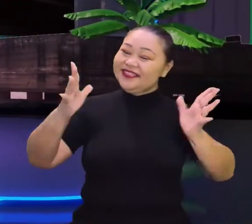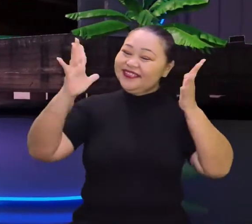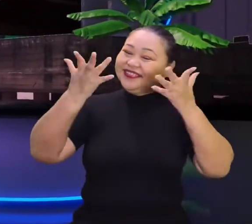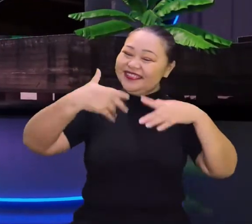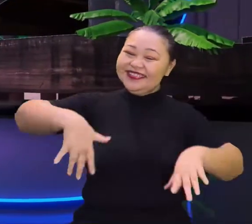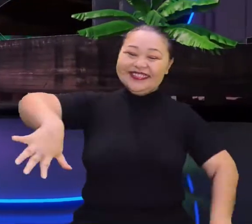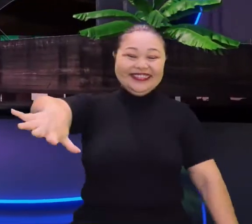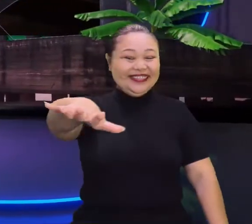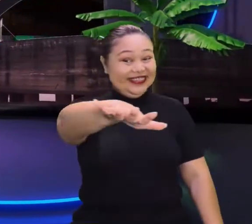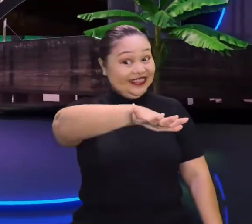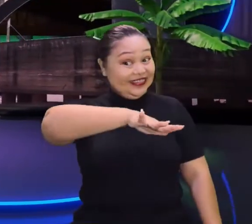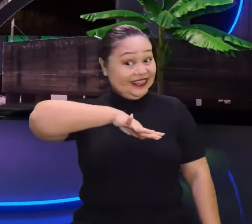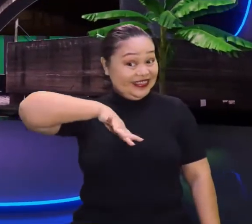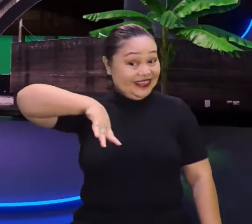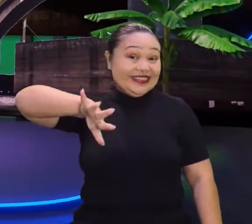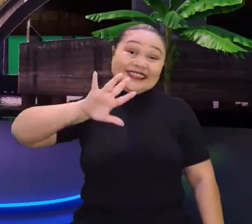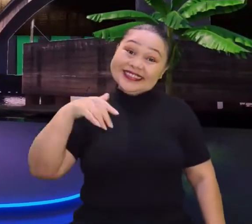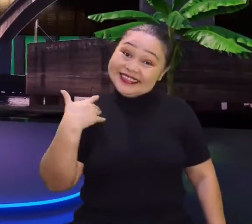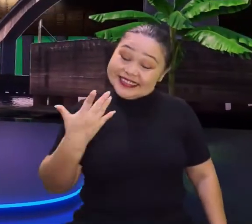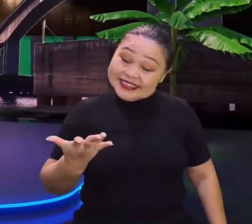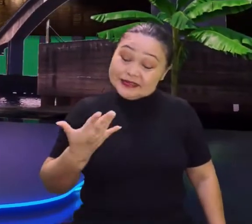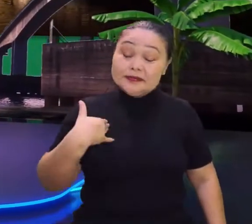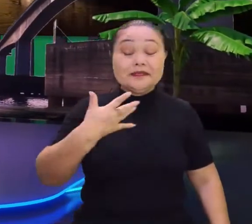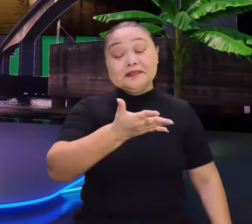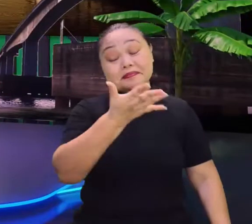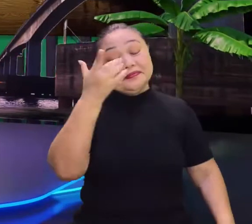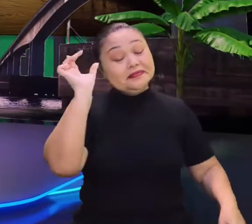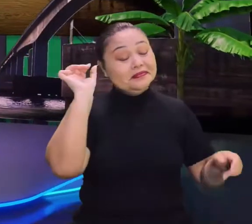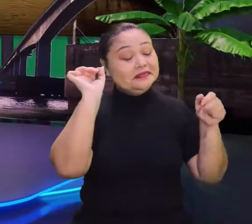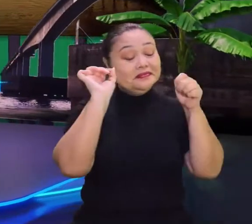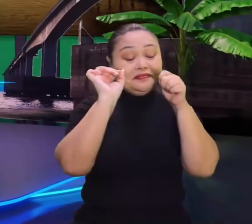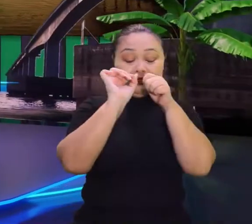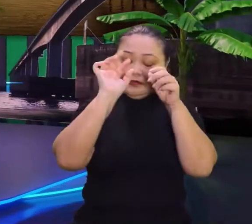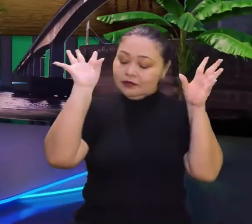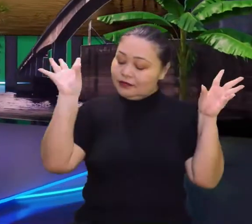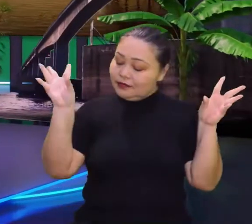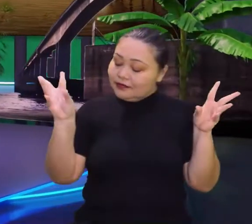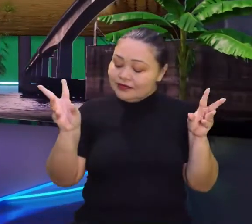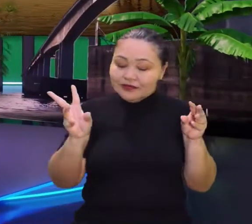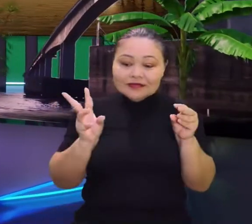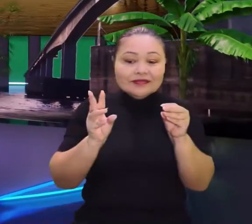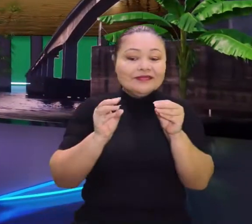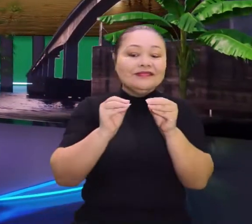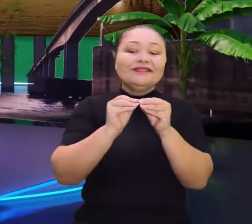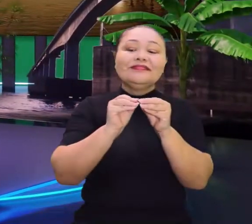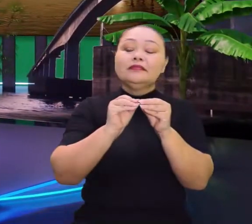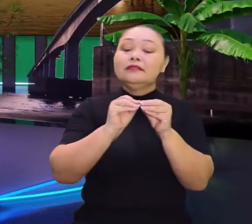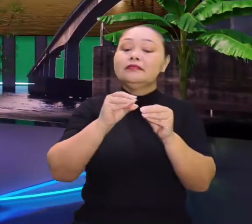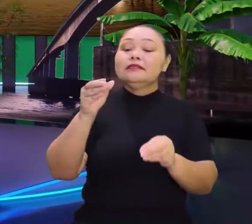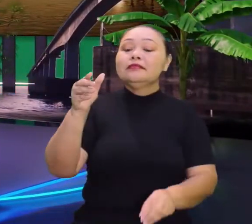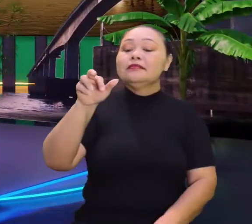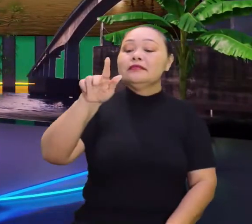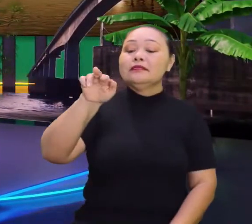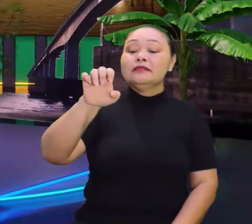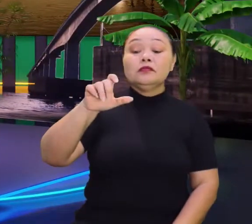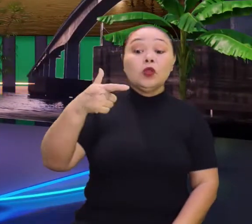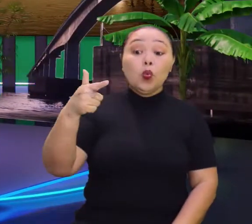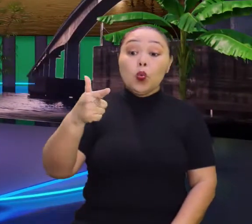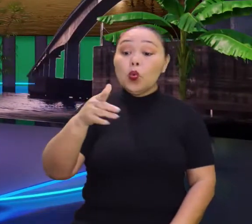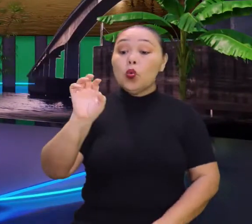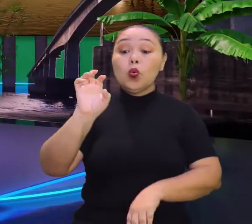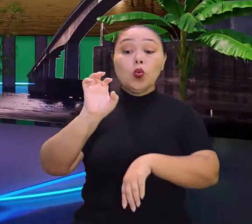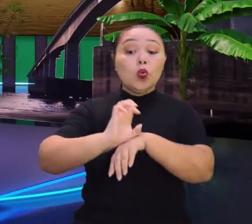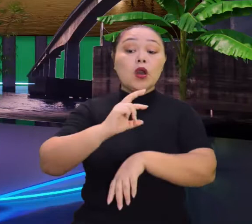Salve, salve, galera! E aí, vamos fazer aí o nosso resumão. Rogério, não existia